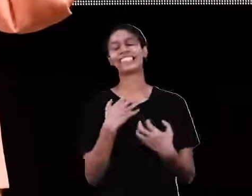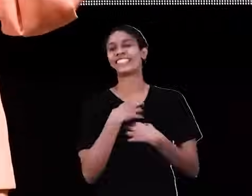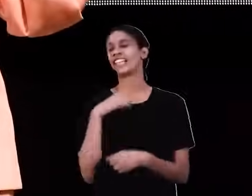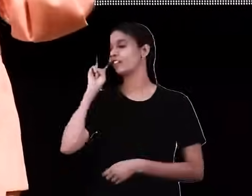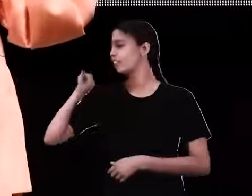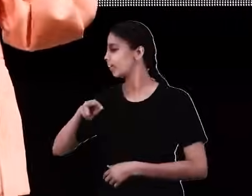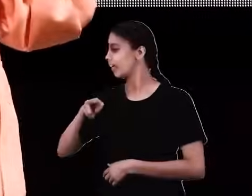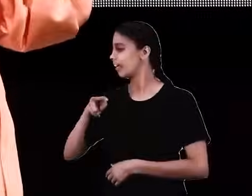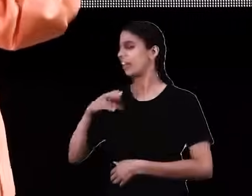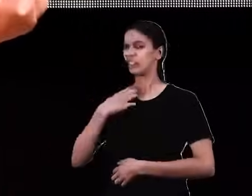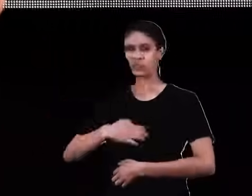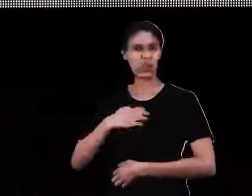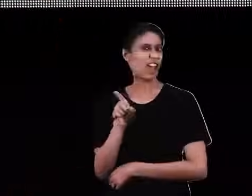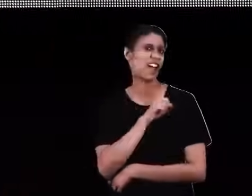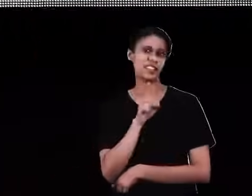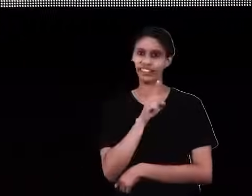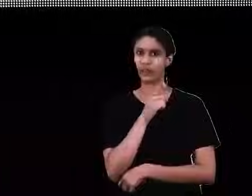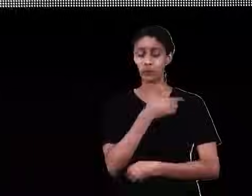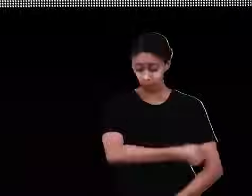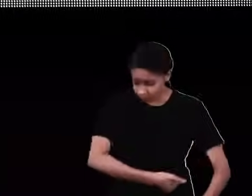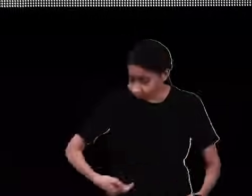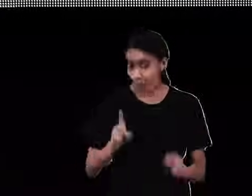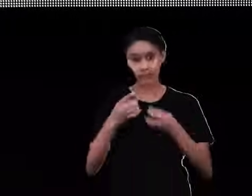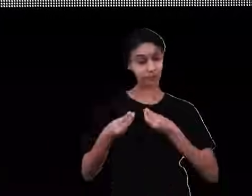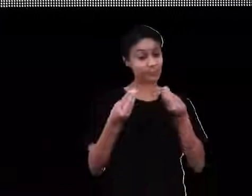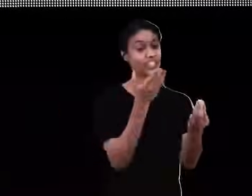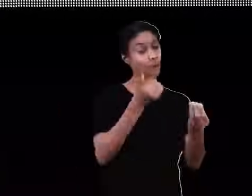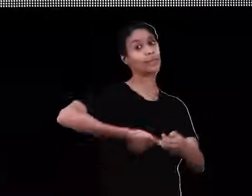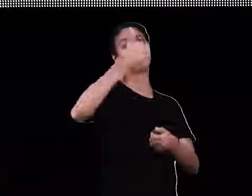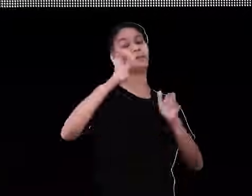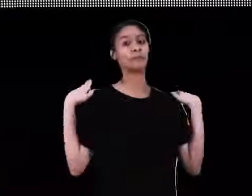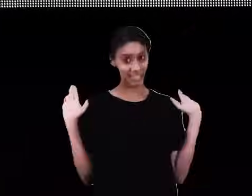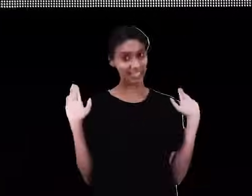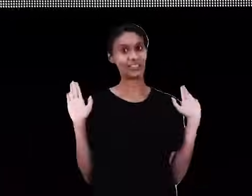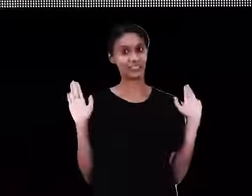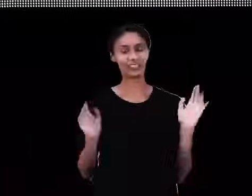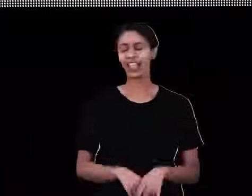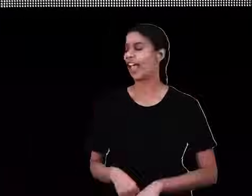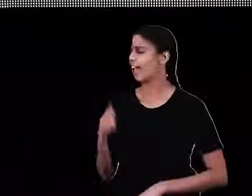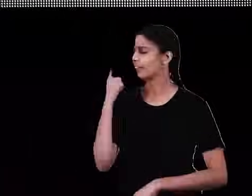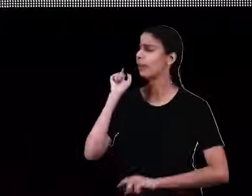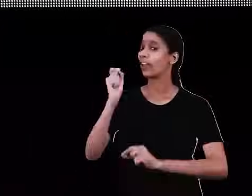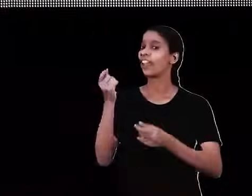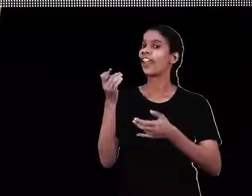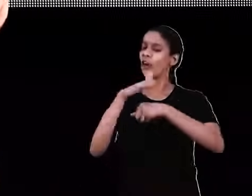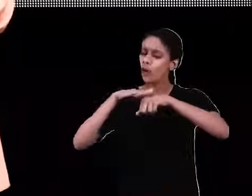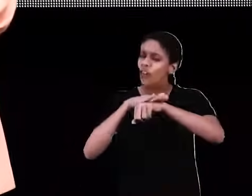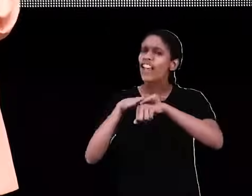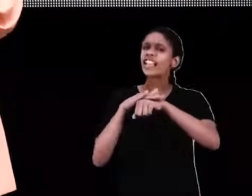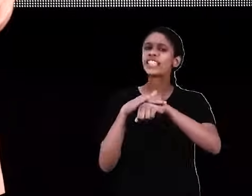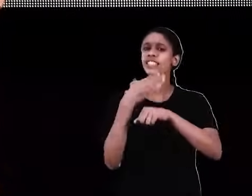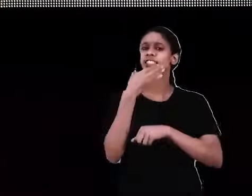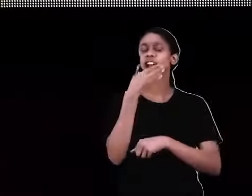vou pegar ele com raiva, não vou pegar ele com fome. Manda comida na frente, gente. Rapaz, tu quer falar com teu marido? Deixa o